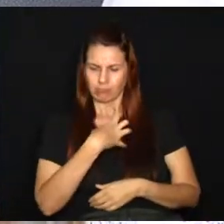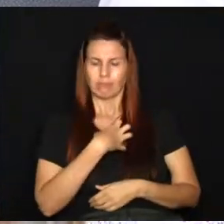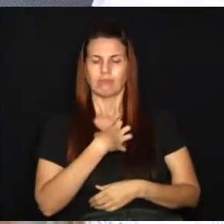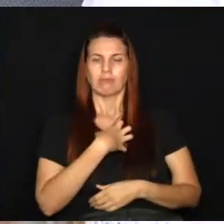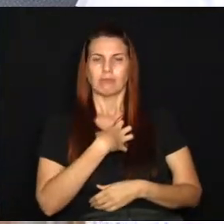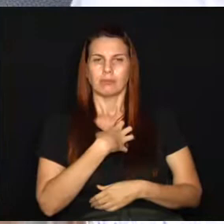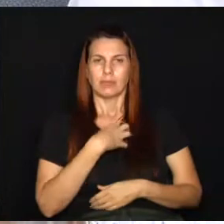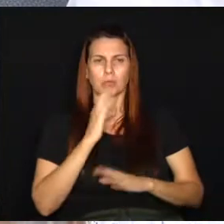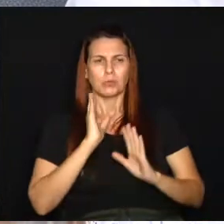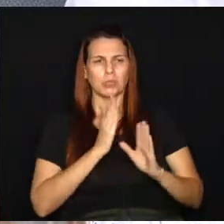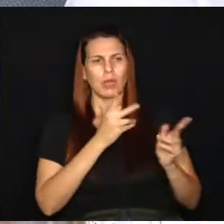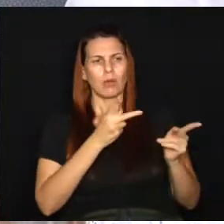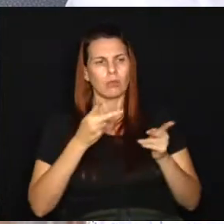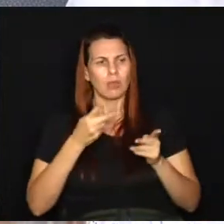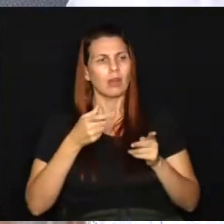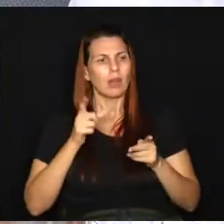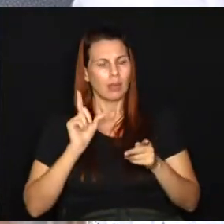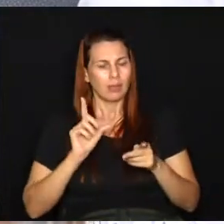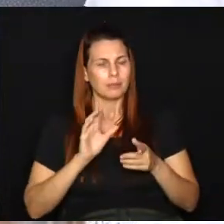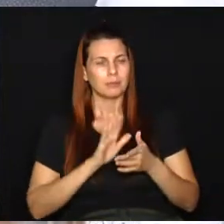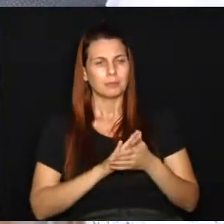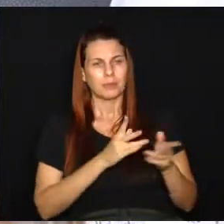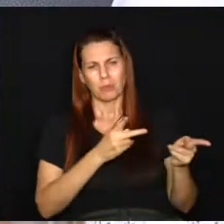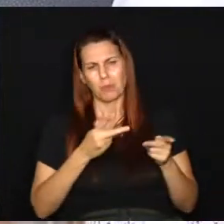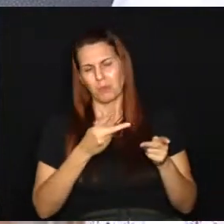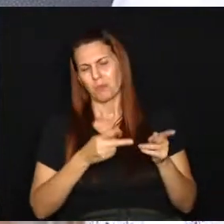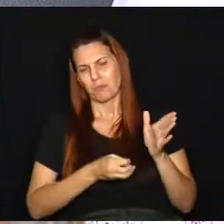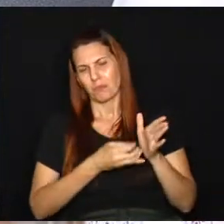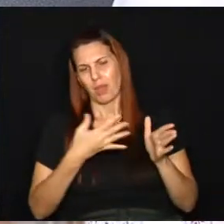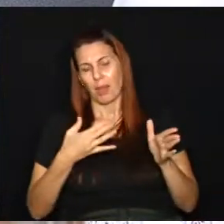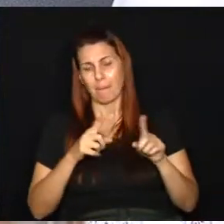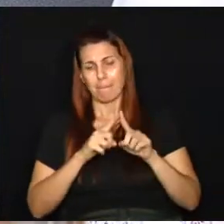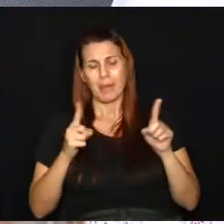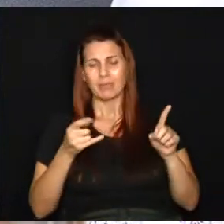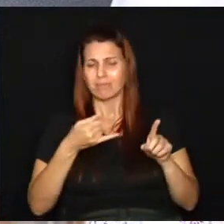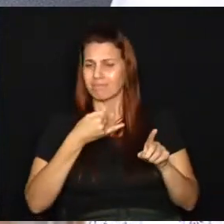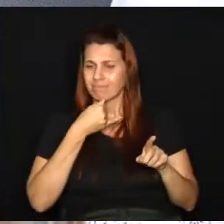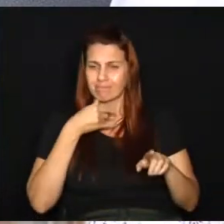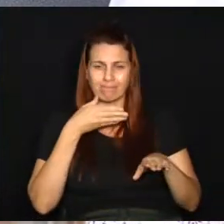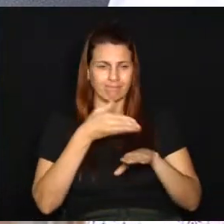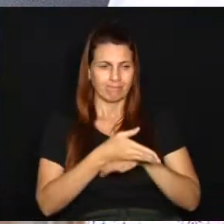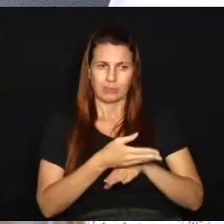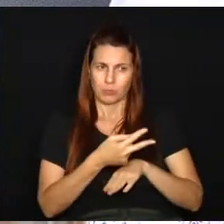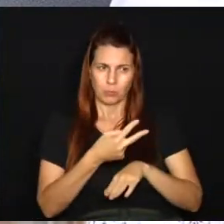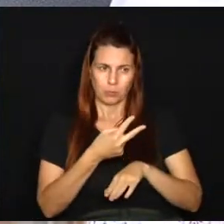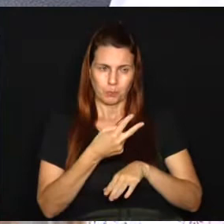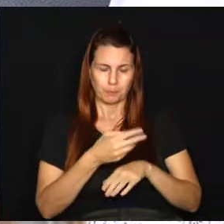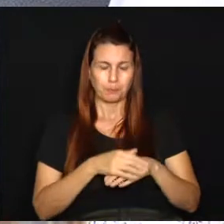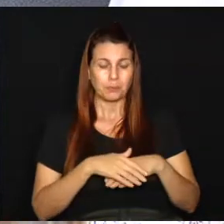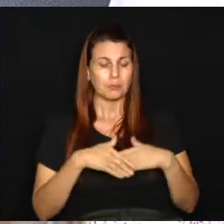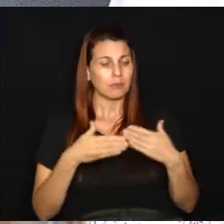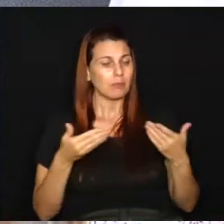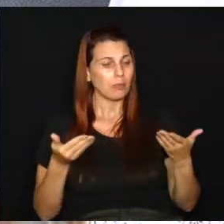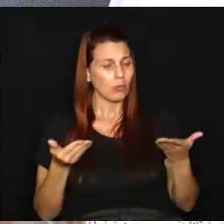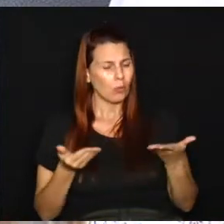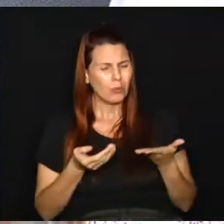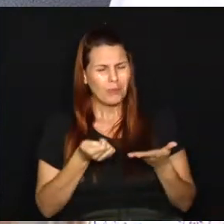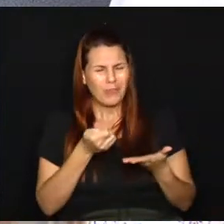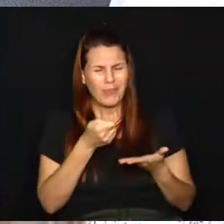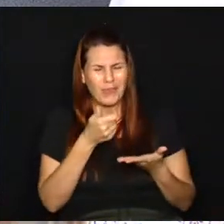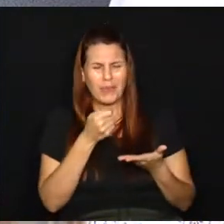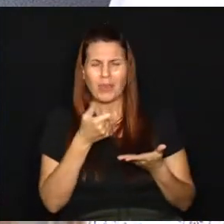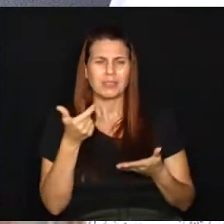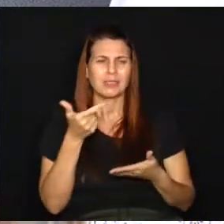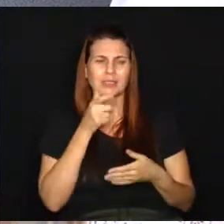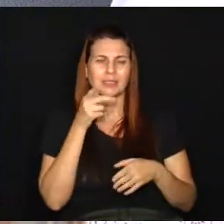convite. Já fui convidada, né? A associação foi convidada outras vezes, infelizmente não pôde comparecer. E hoje também quase a gente